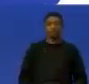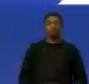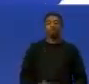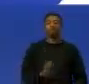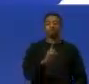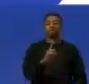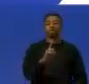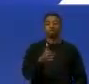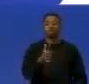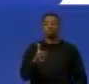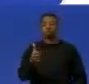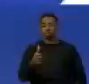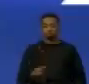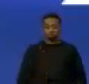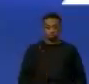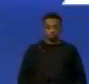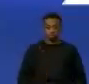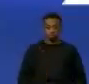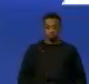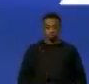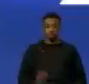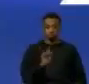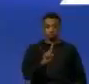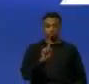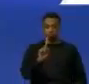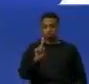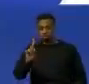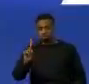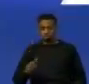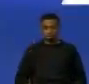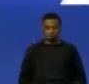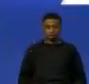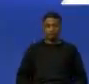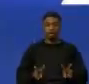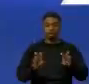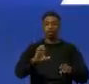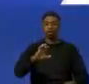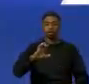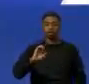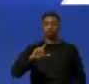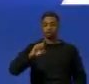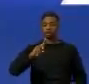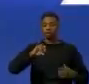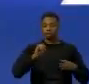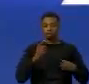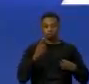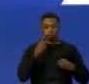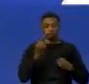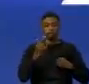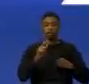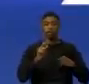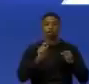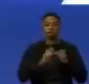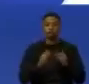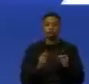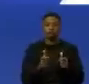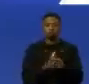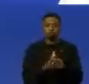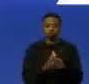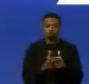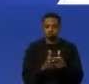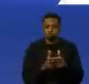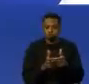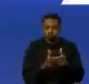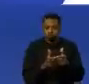111, uma questão de ecologia, que trata aqui sobre o assunto de efeito cumulativo. Então,